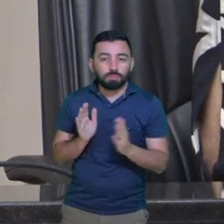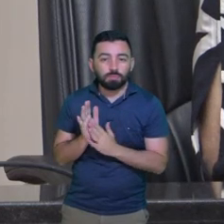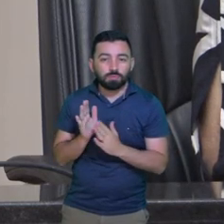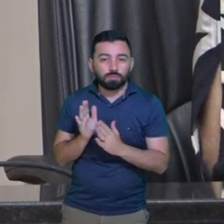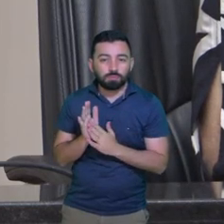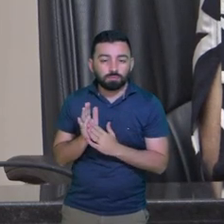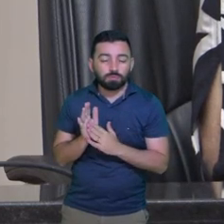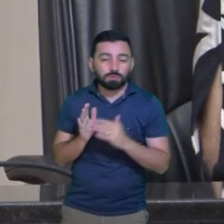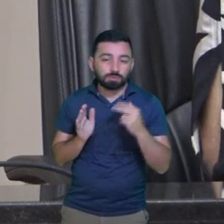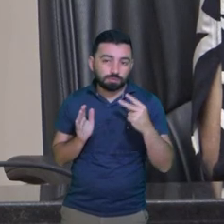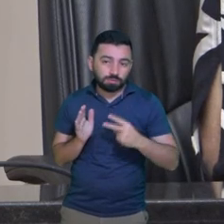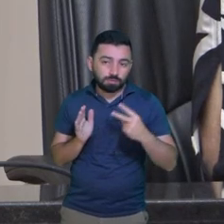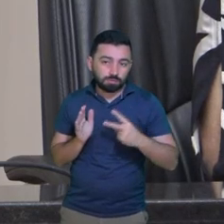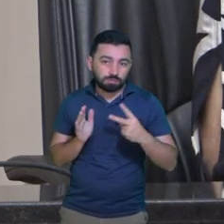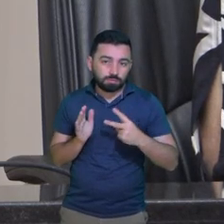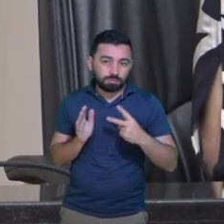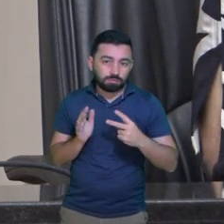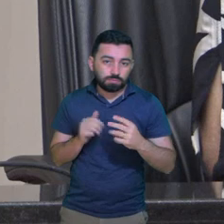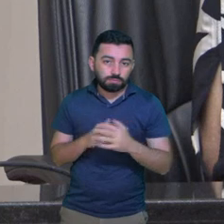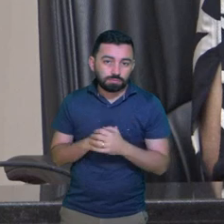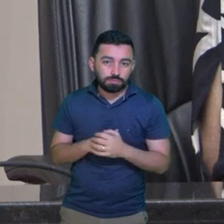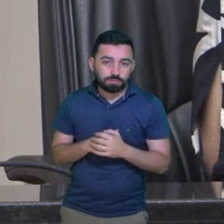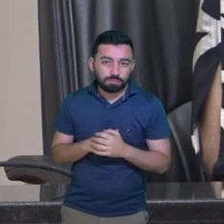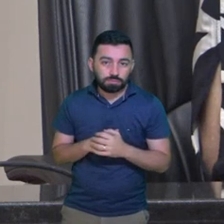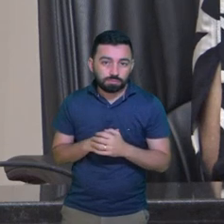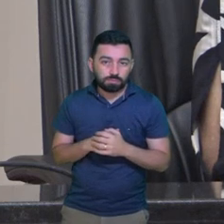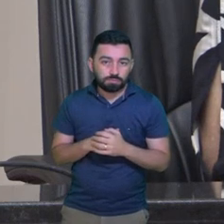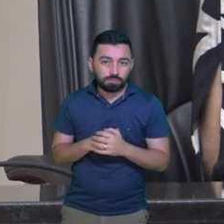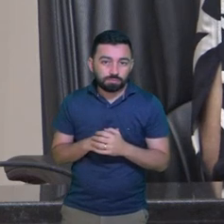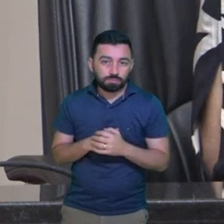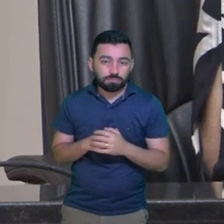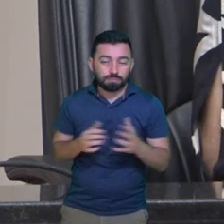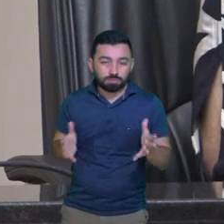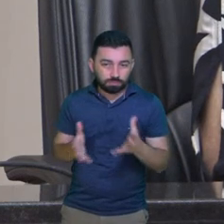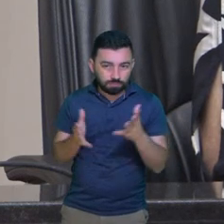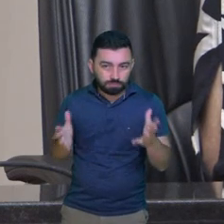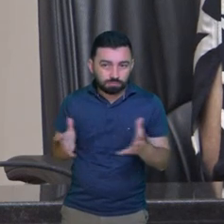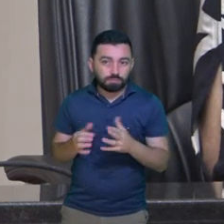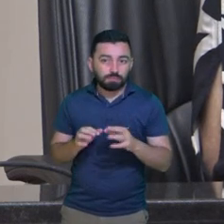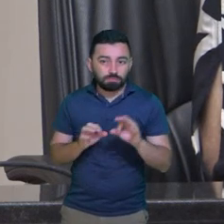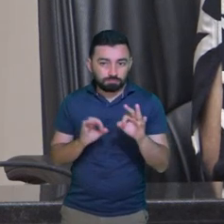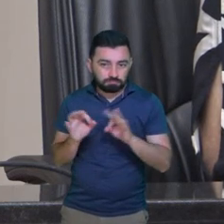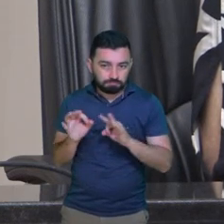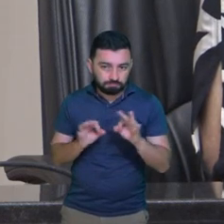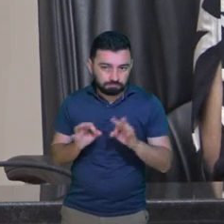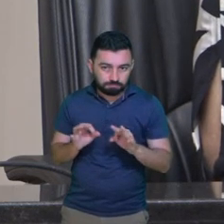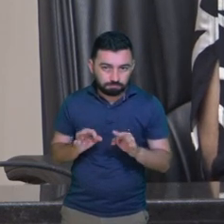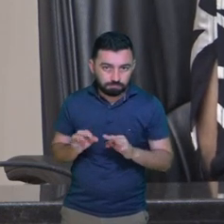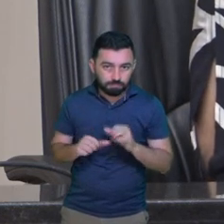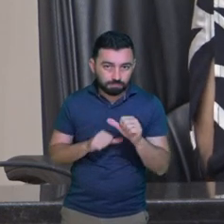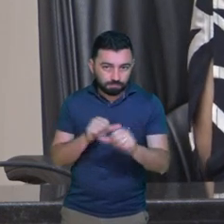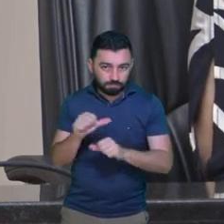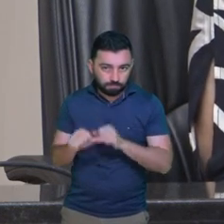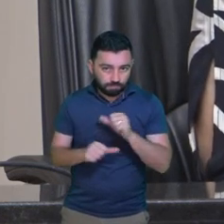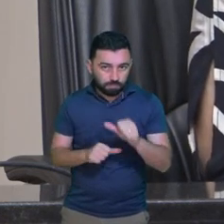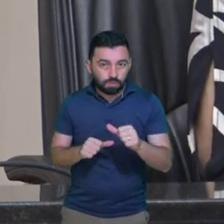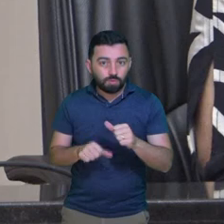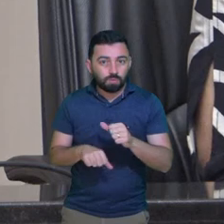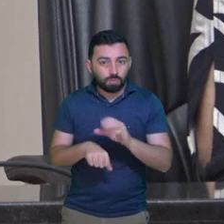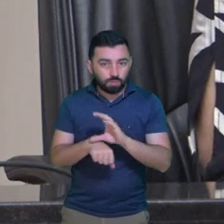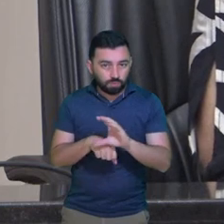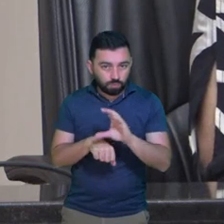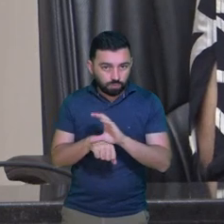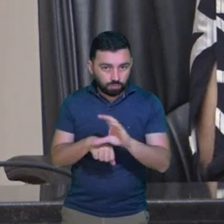segunda proposição tá incentivar a reformulação dos cursos de licenciatura à luz das